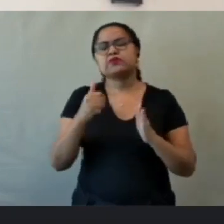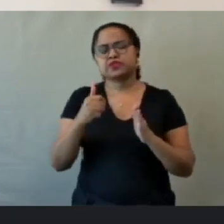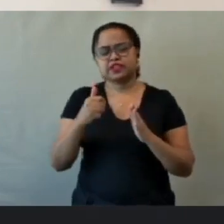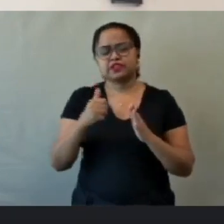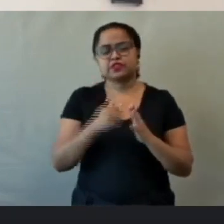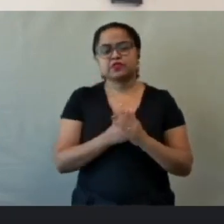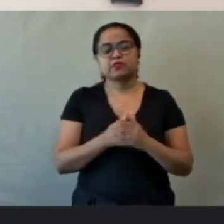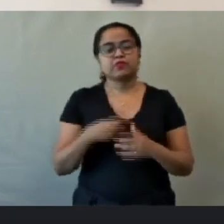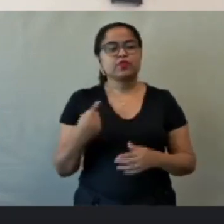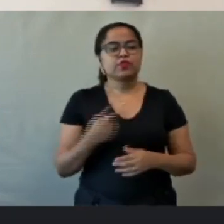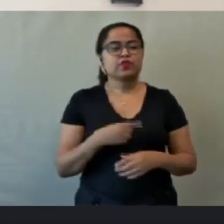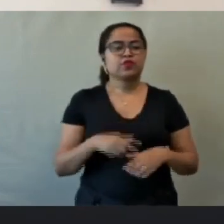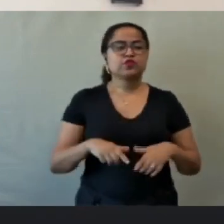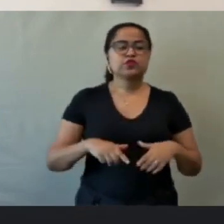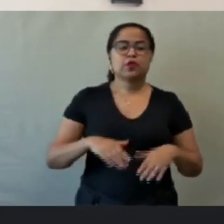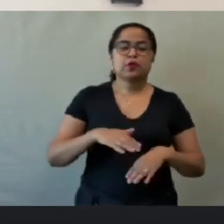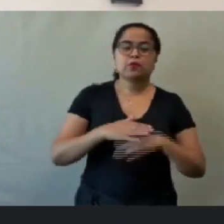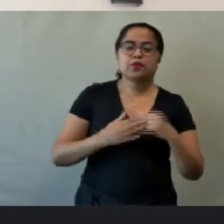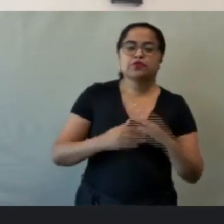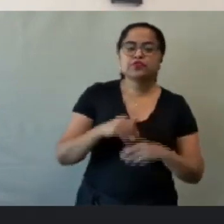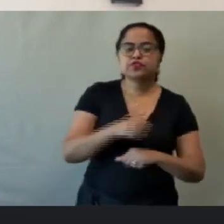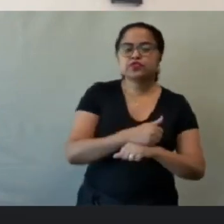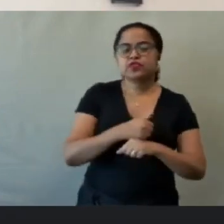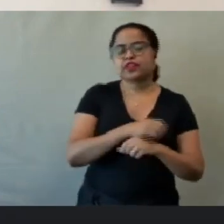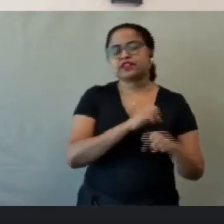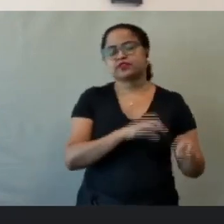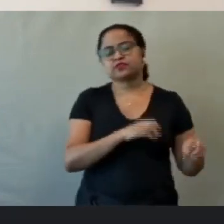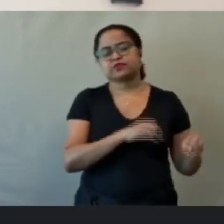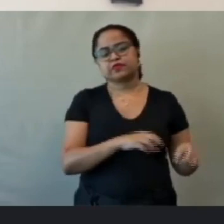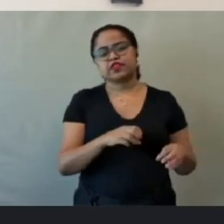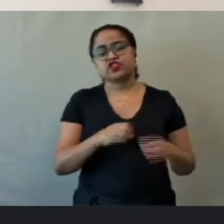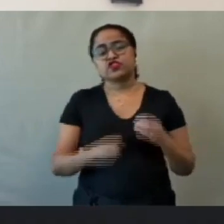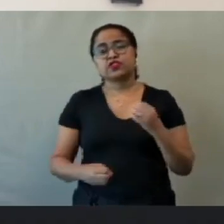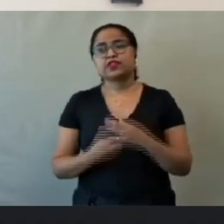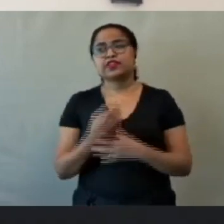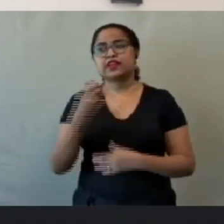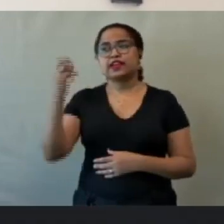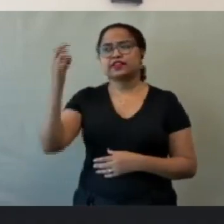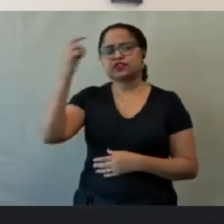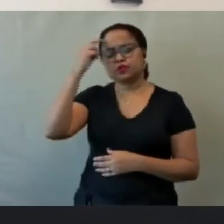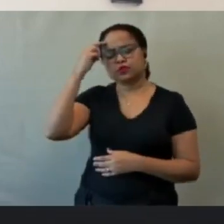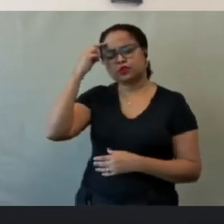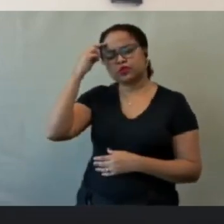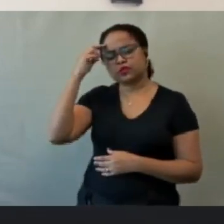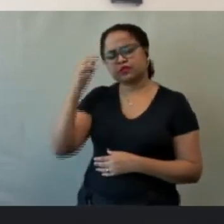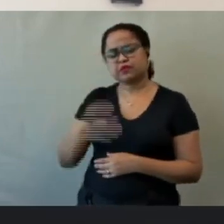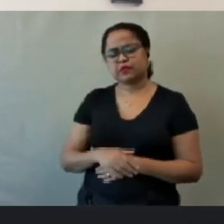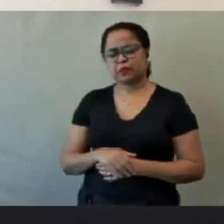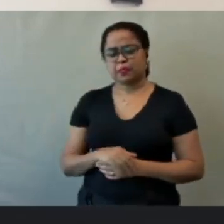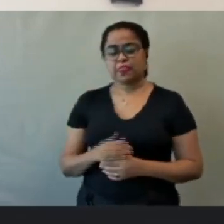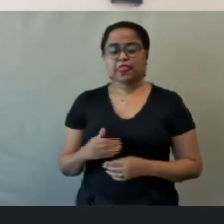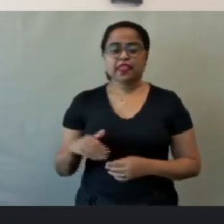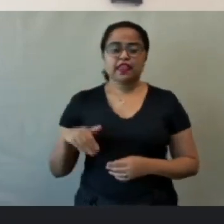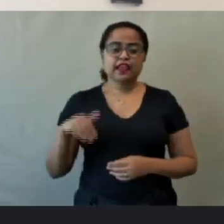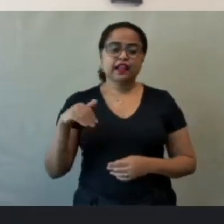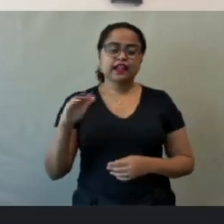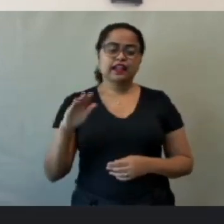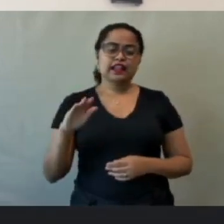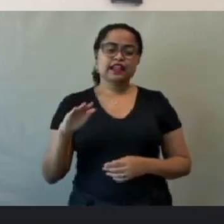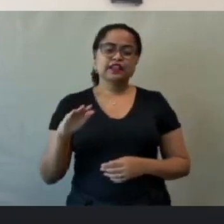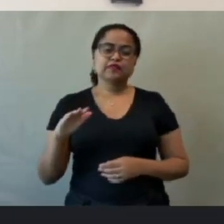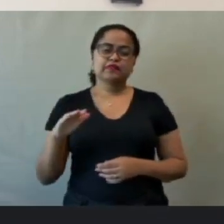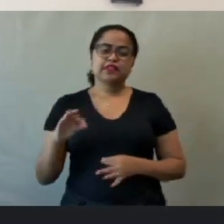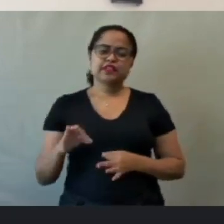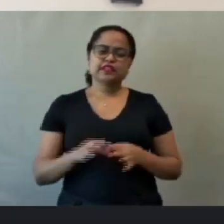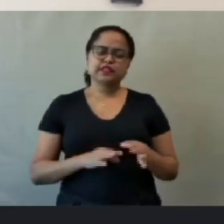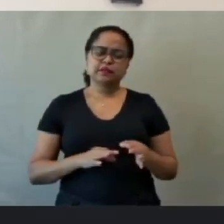educação, temos um papel fundamental nesse processo de criar essa cultura. Para além disso, quando a gente pensa esse plano, e